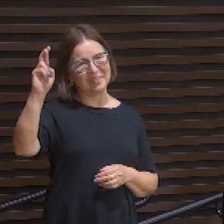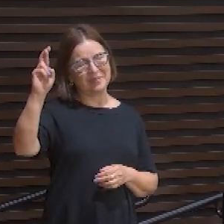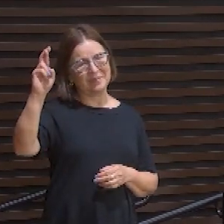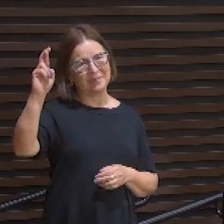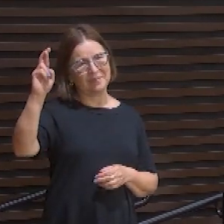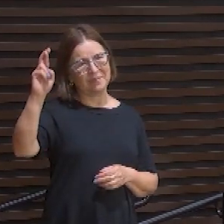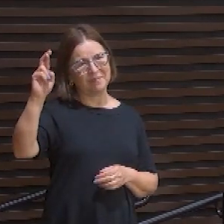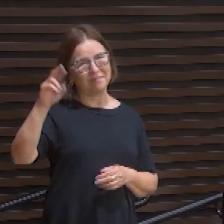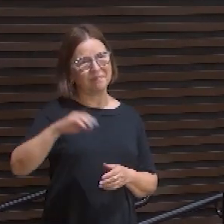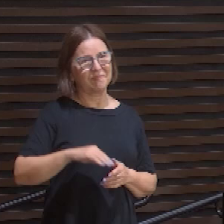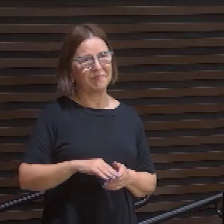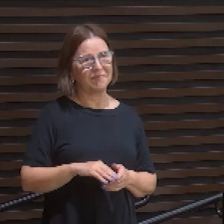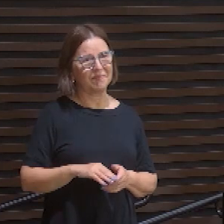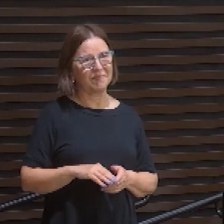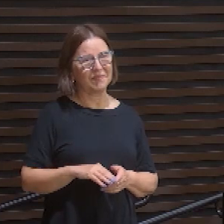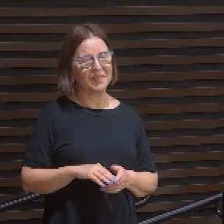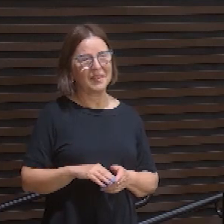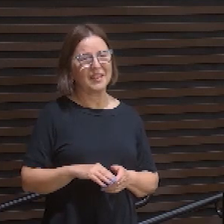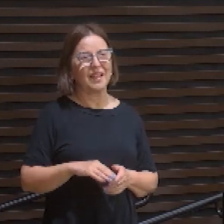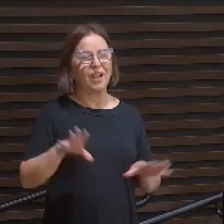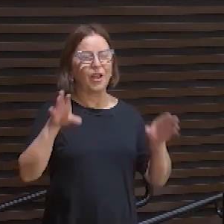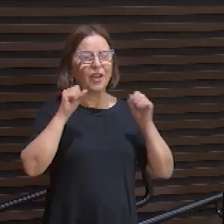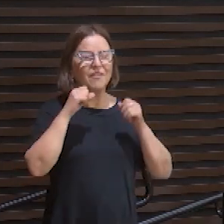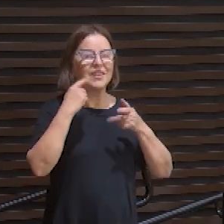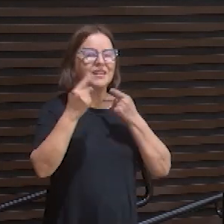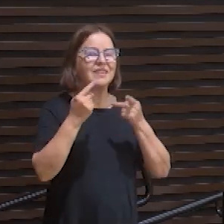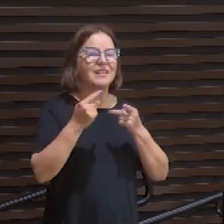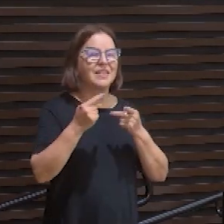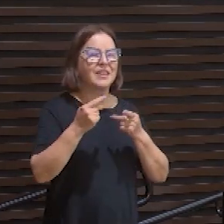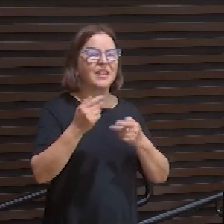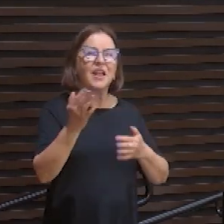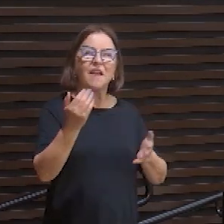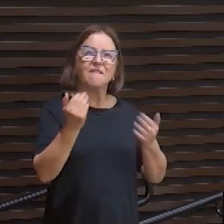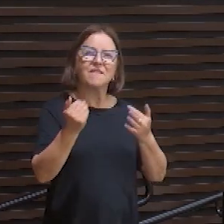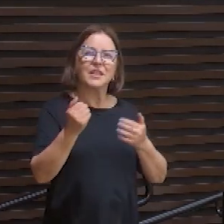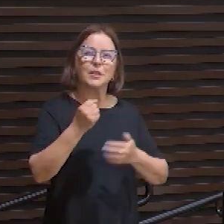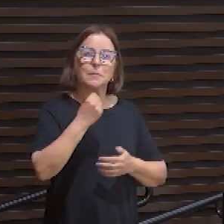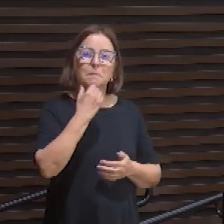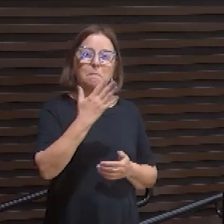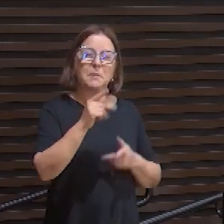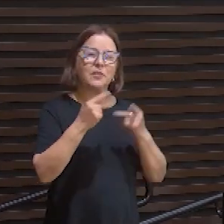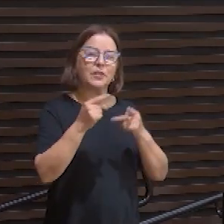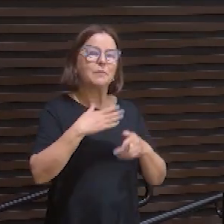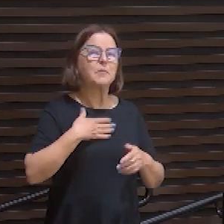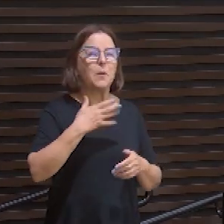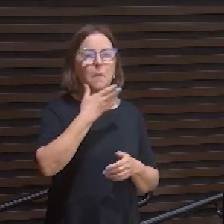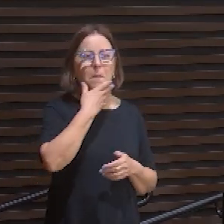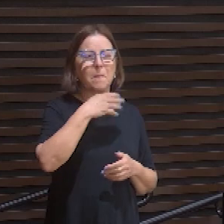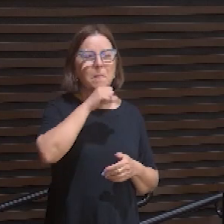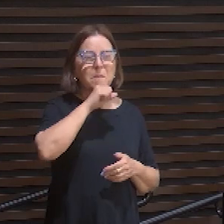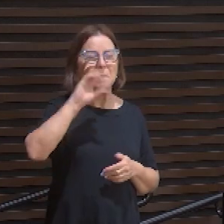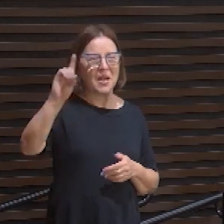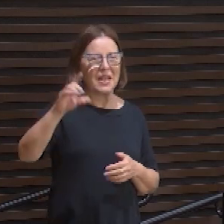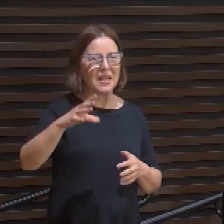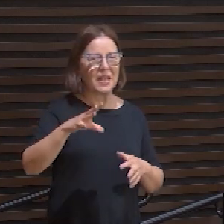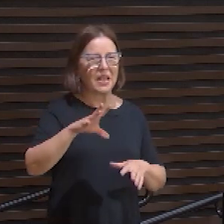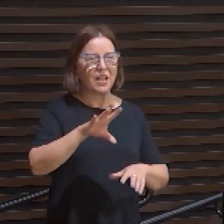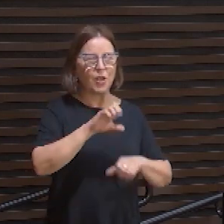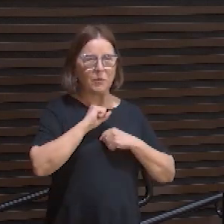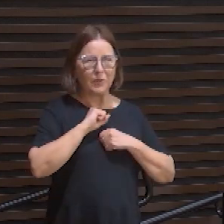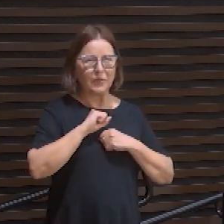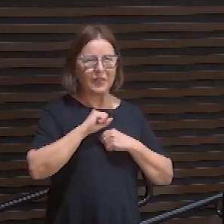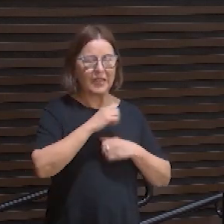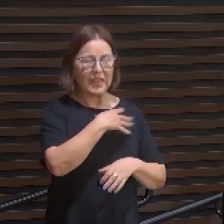para Ele me dizer: vinde bendito de meu Pai, possuí por herança o reino que eu vos